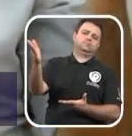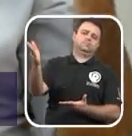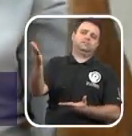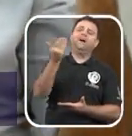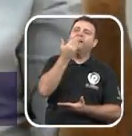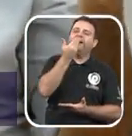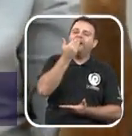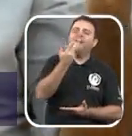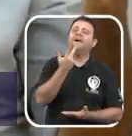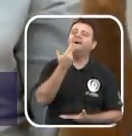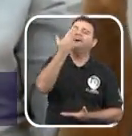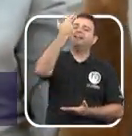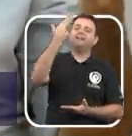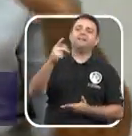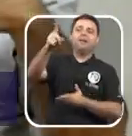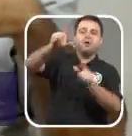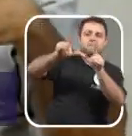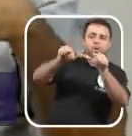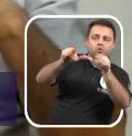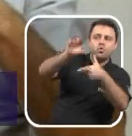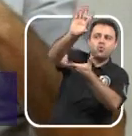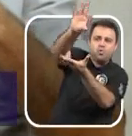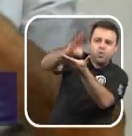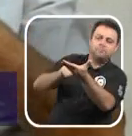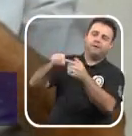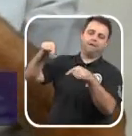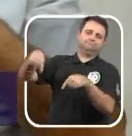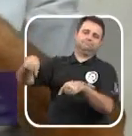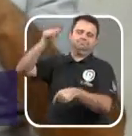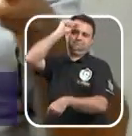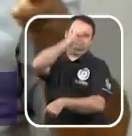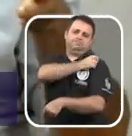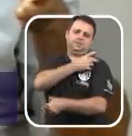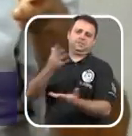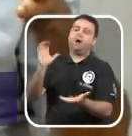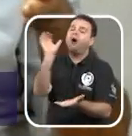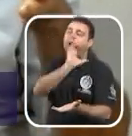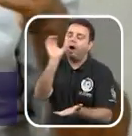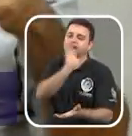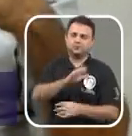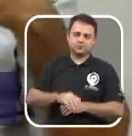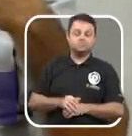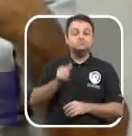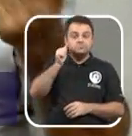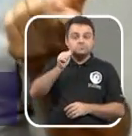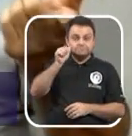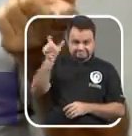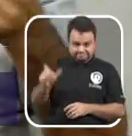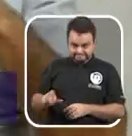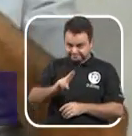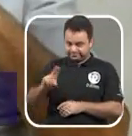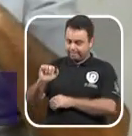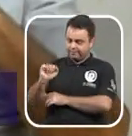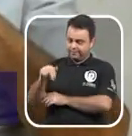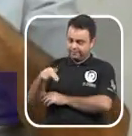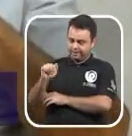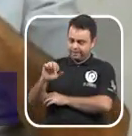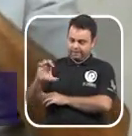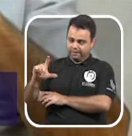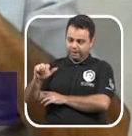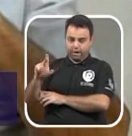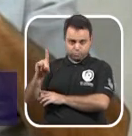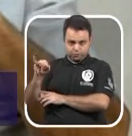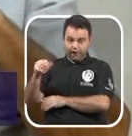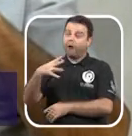se espelhar no que acontece em Bauru e oferecer esse tratamento rápido. Nós temos uma lutadora, que é a Ana Cláudia, que ela é mãe de